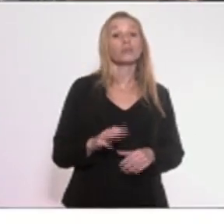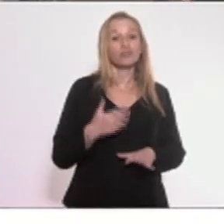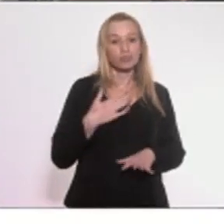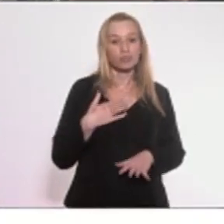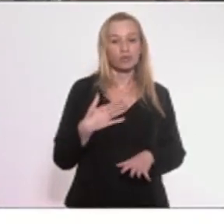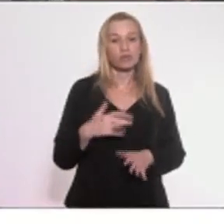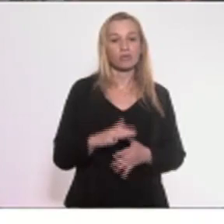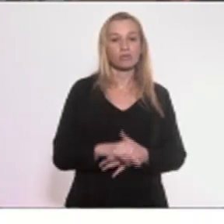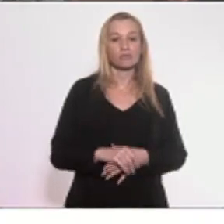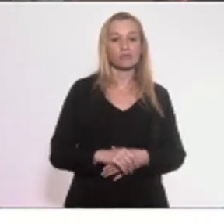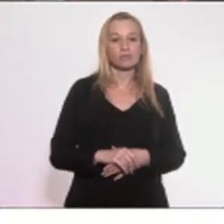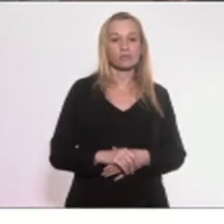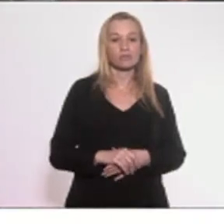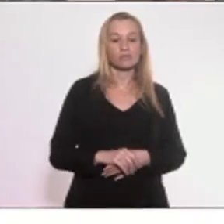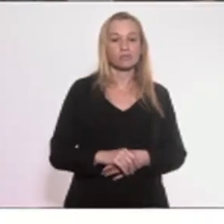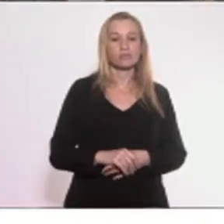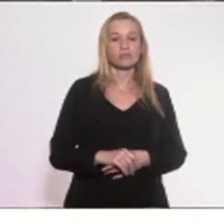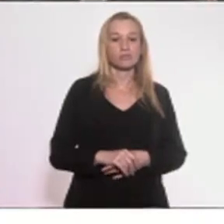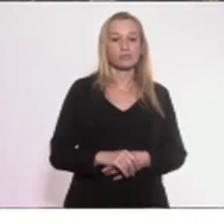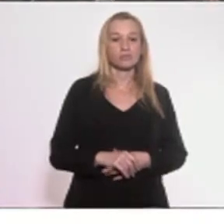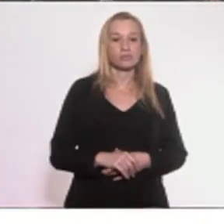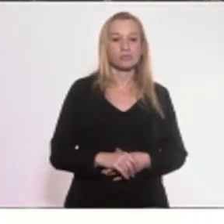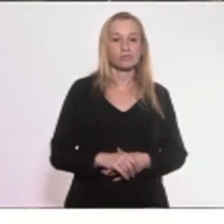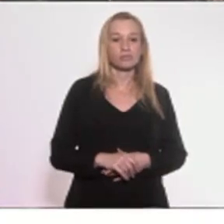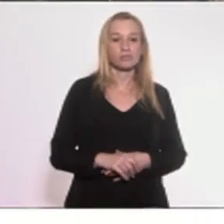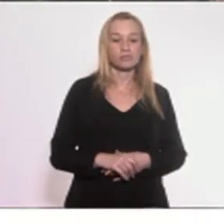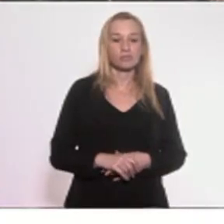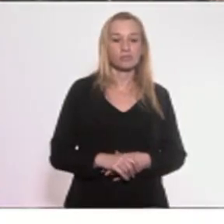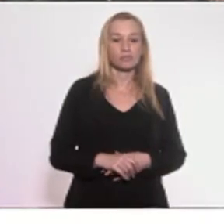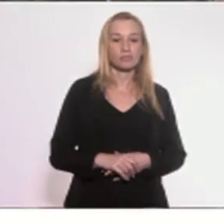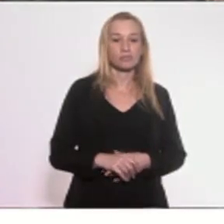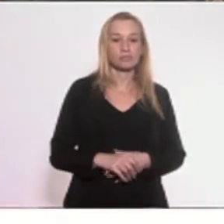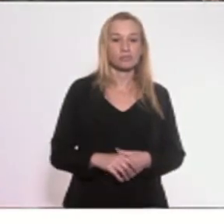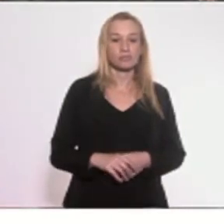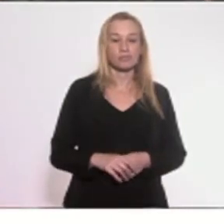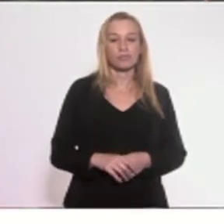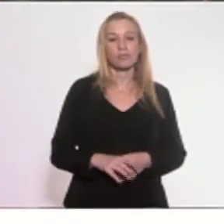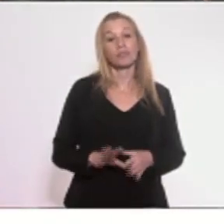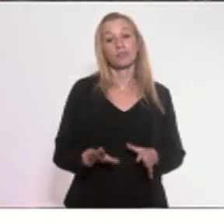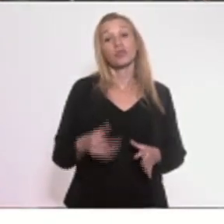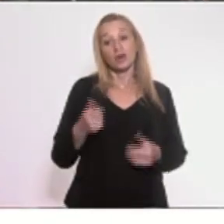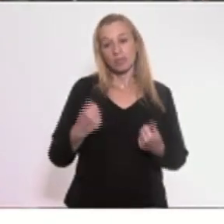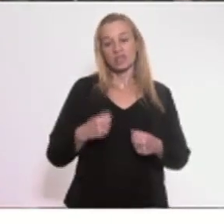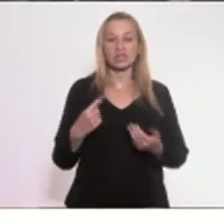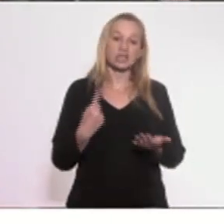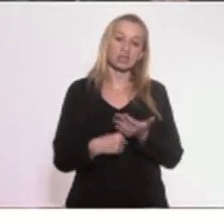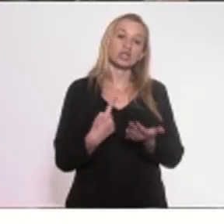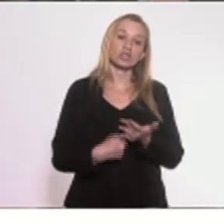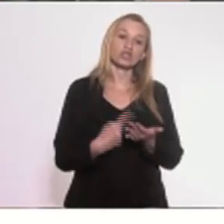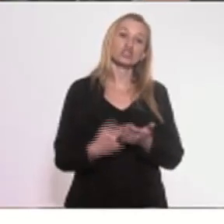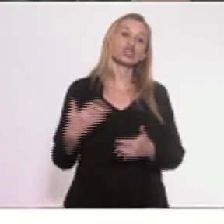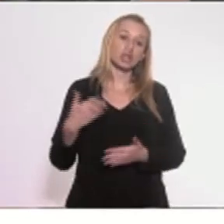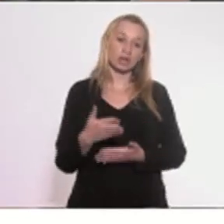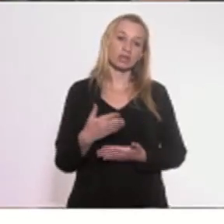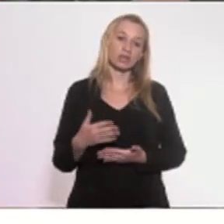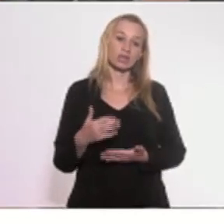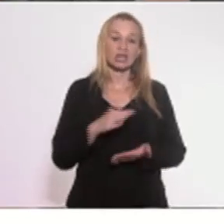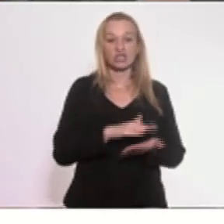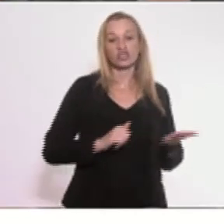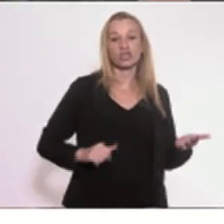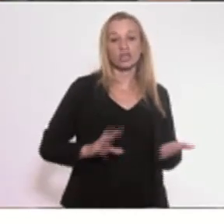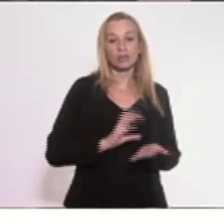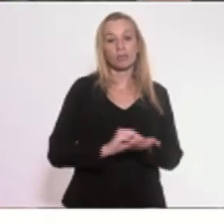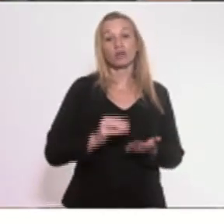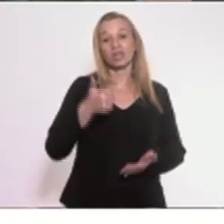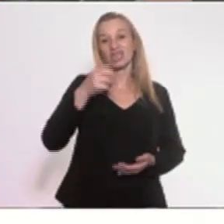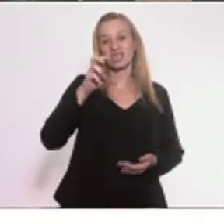mudar ele meu já voto. Já pode convocar aqui no microfone. Senhor presidente. Não dá é para que a gente não chegue a um acordo. Só em sair de pauta são 15 dias, doutor Serginho.